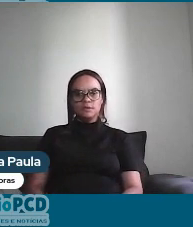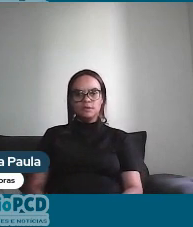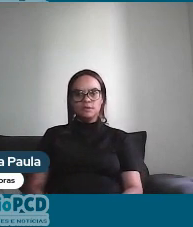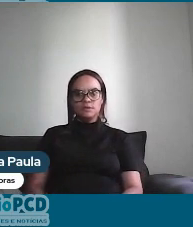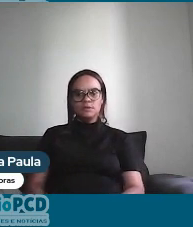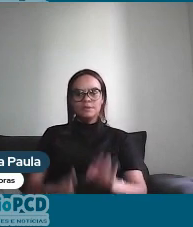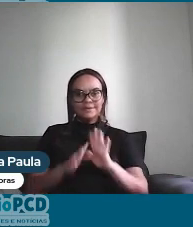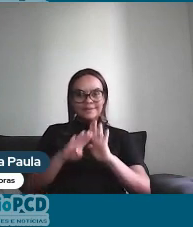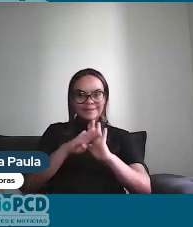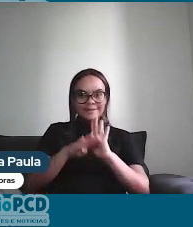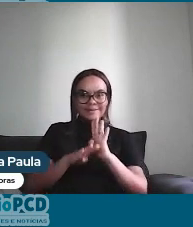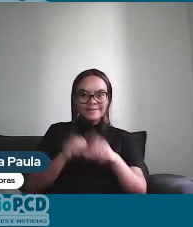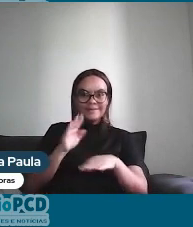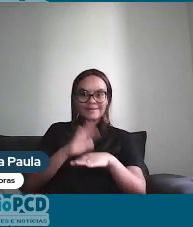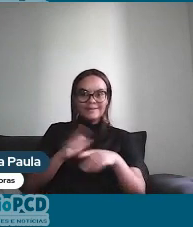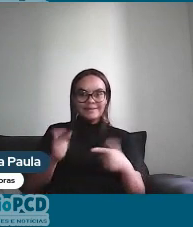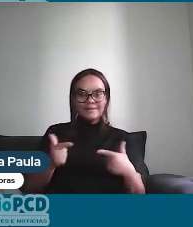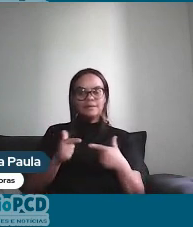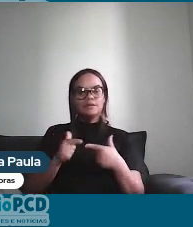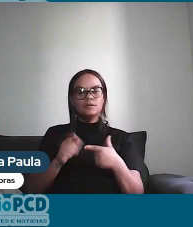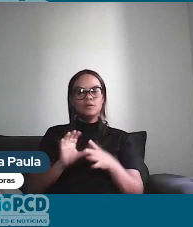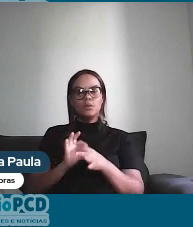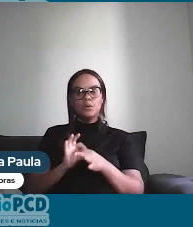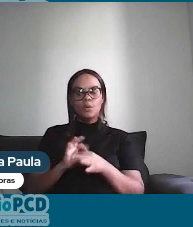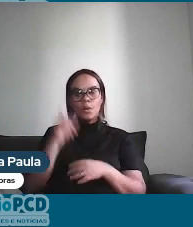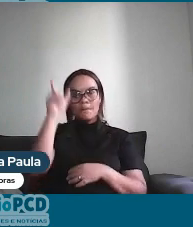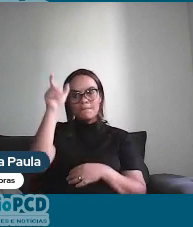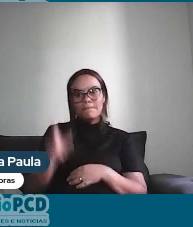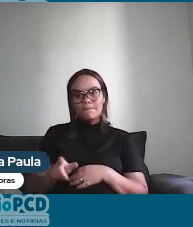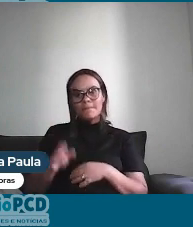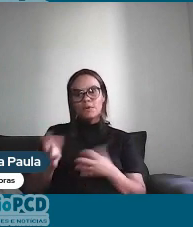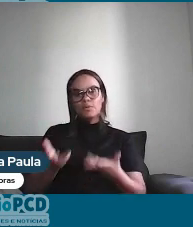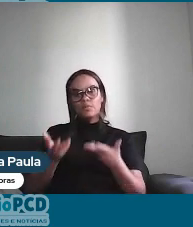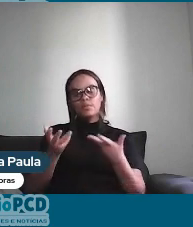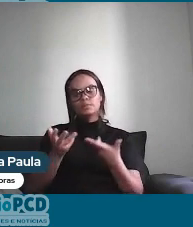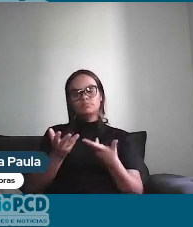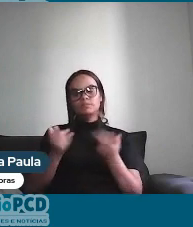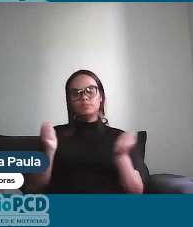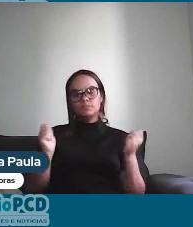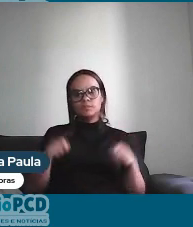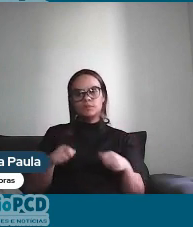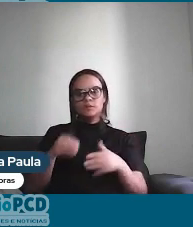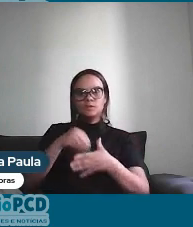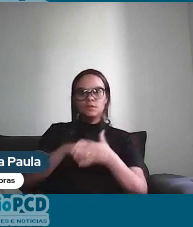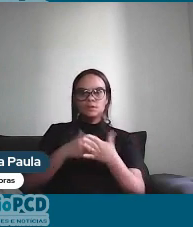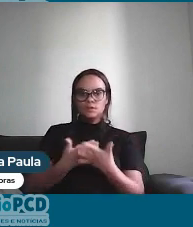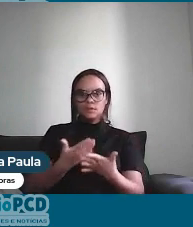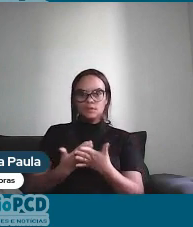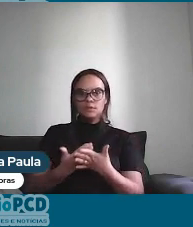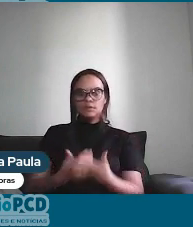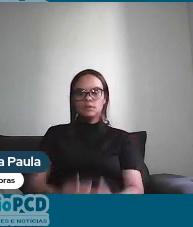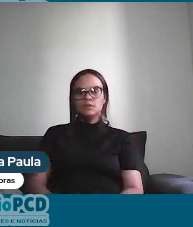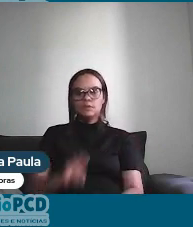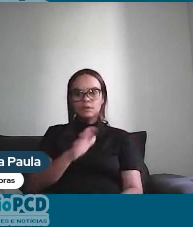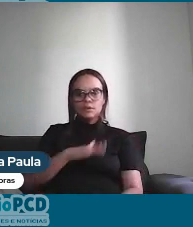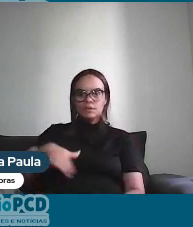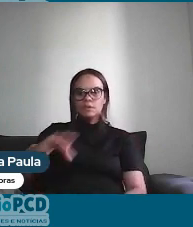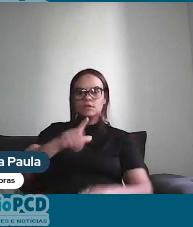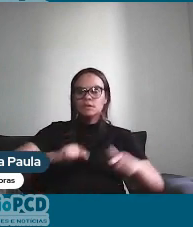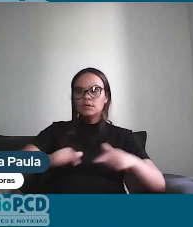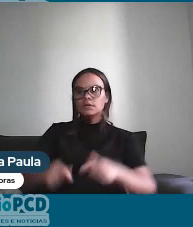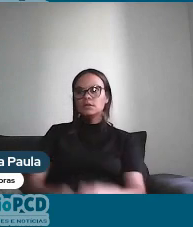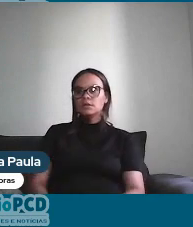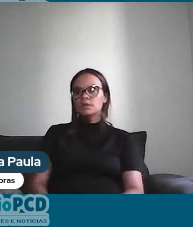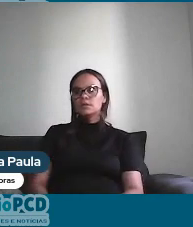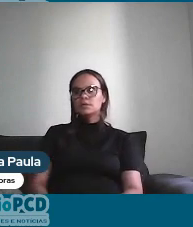ações, permitam com que as pessoas possam estar na escola, estar nos ambientes de trabalho, estar